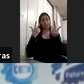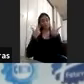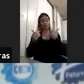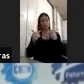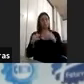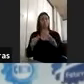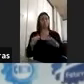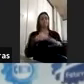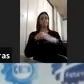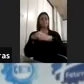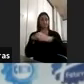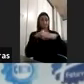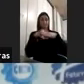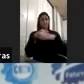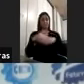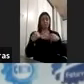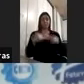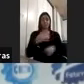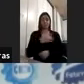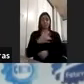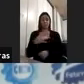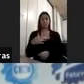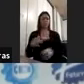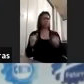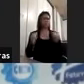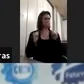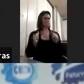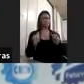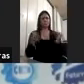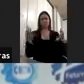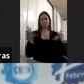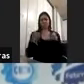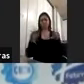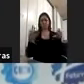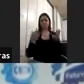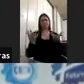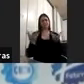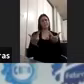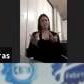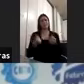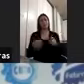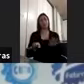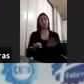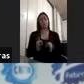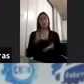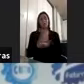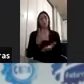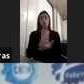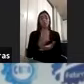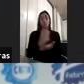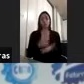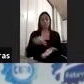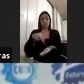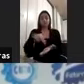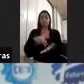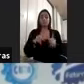ele esteja em condições para poder se manter no mercado de trabalho, na empresa. E a forma como você contou, né,